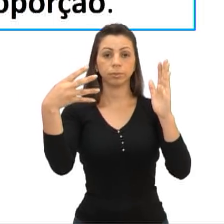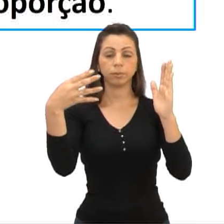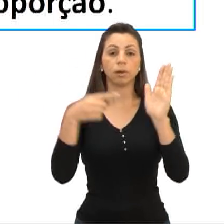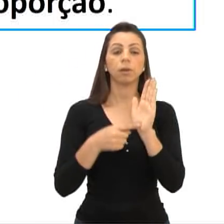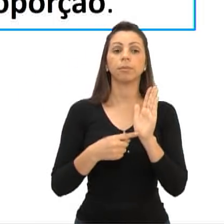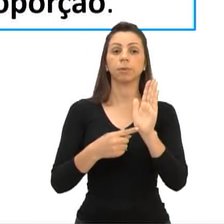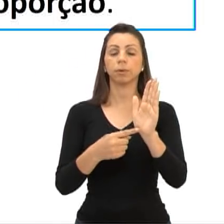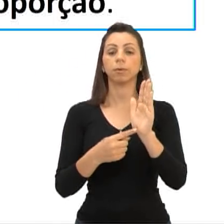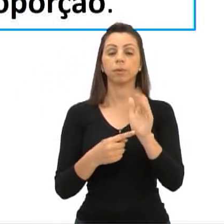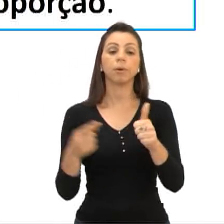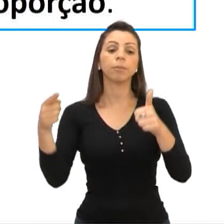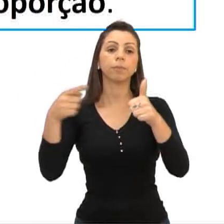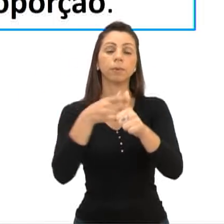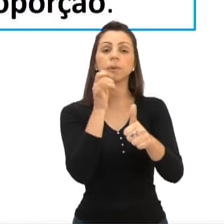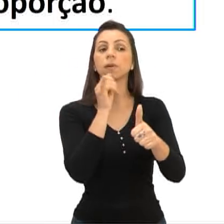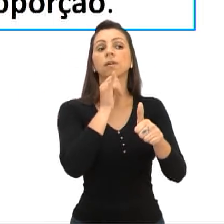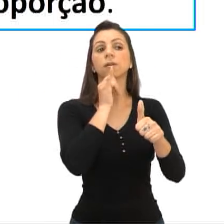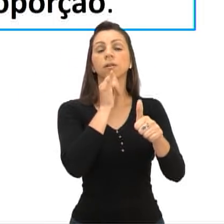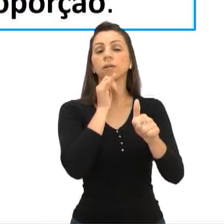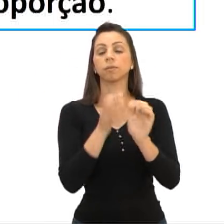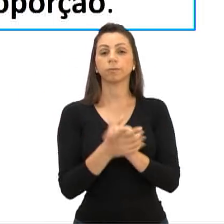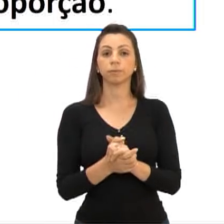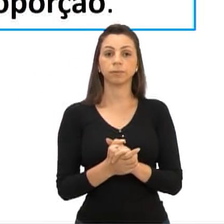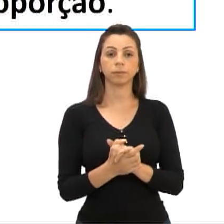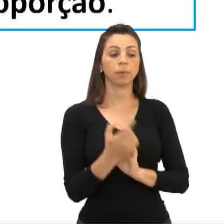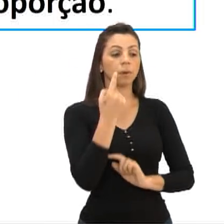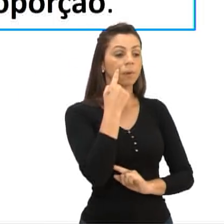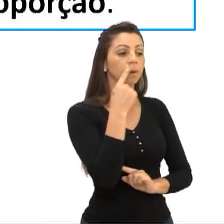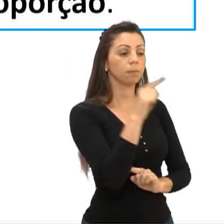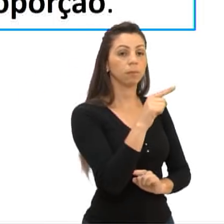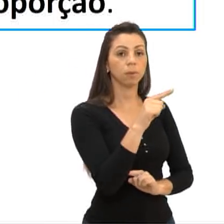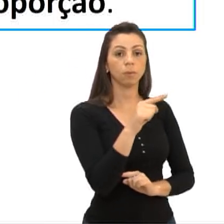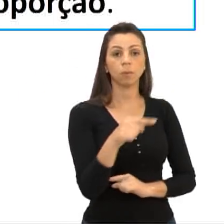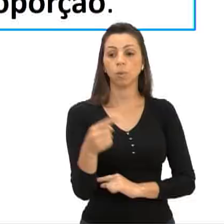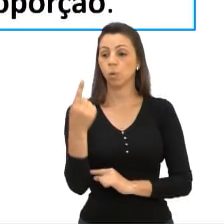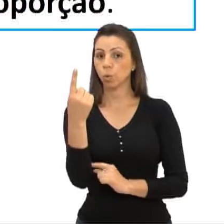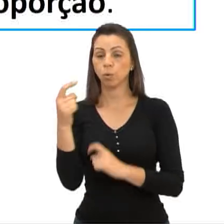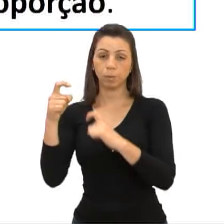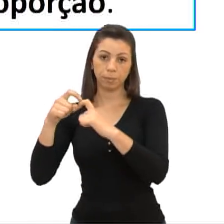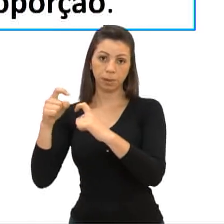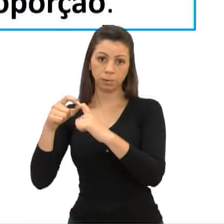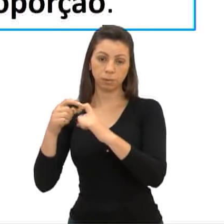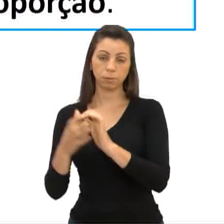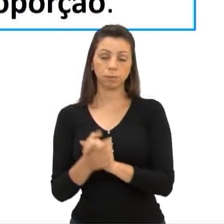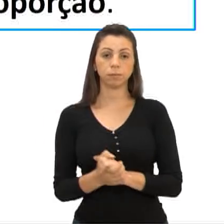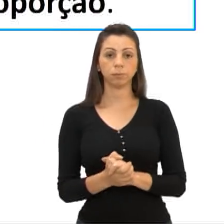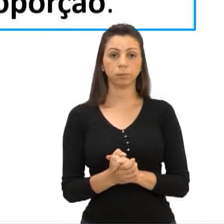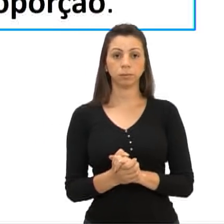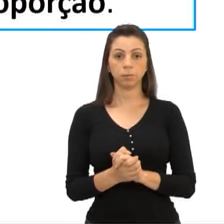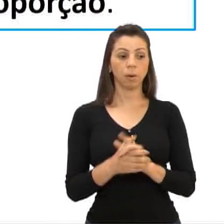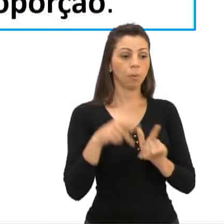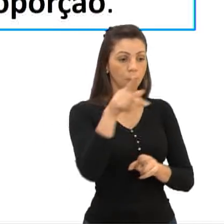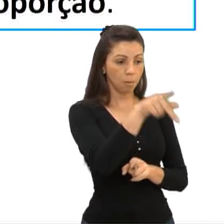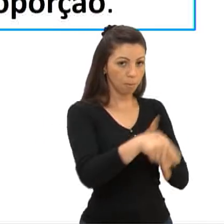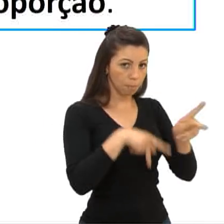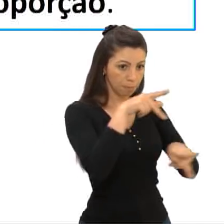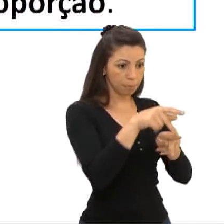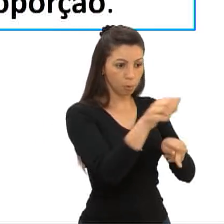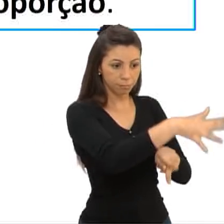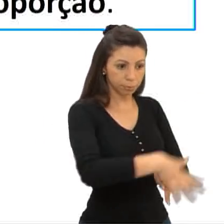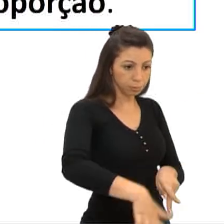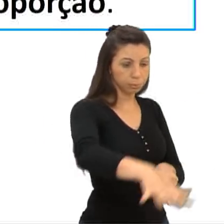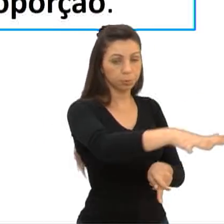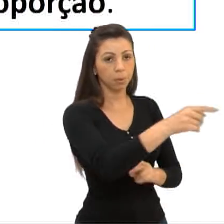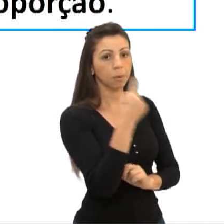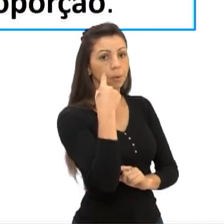o primeiro exemplo que ele fala, que para cada 1.000 habitantes é necessário que tenha um médico, então